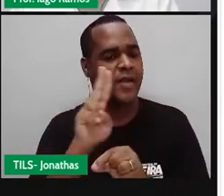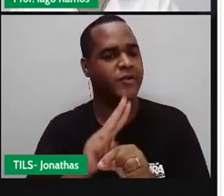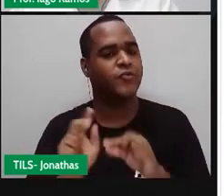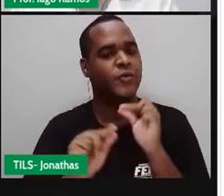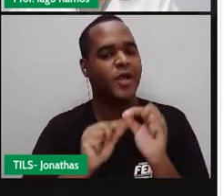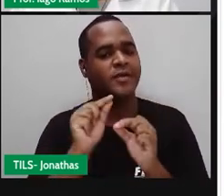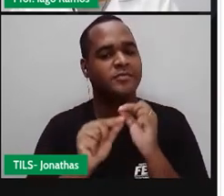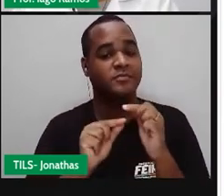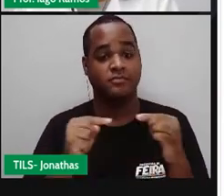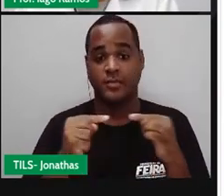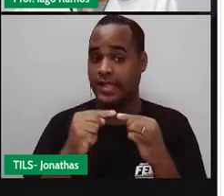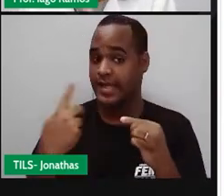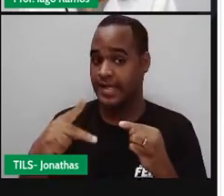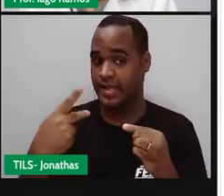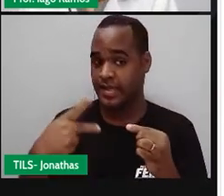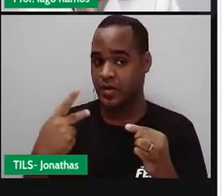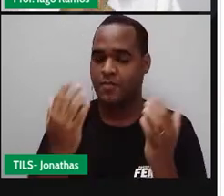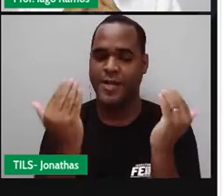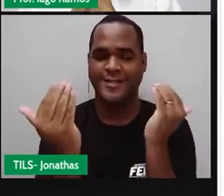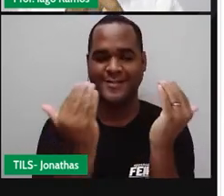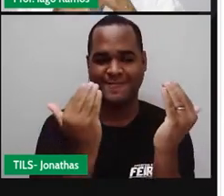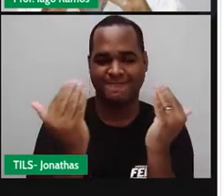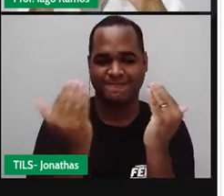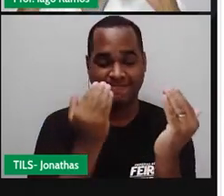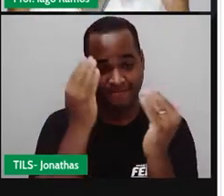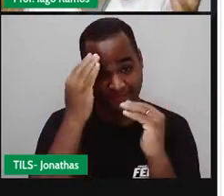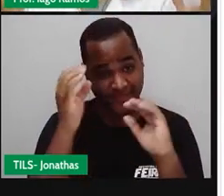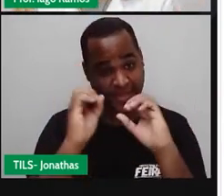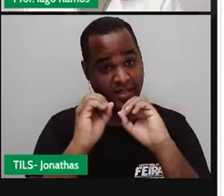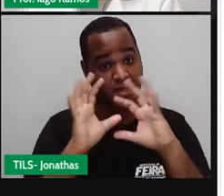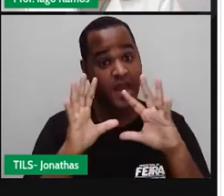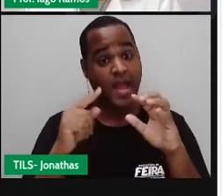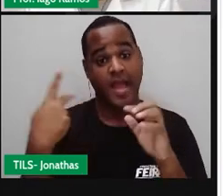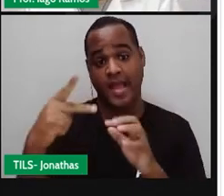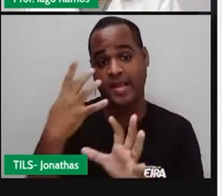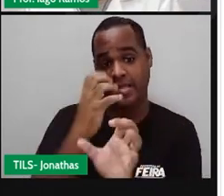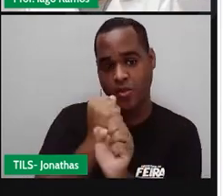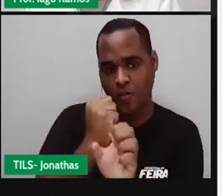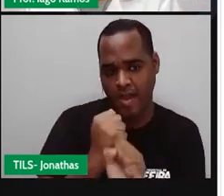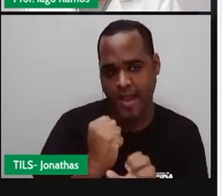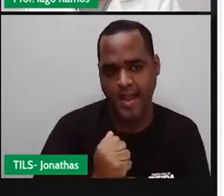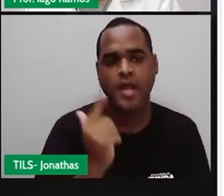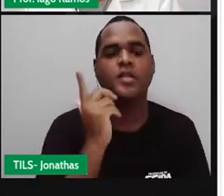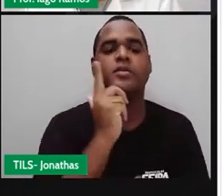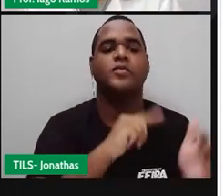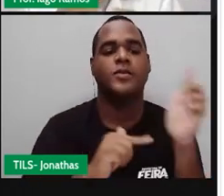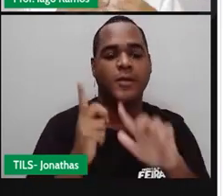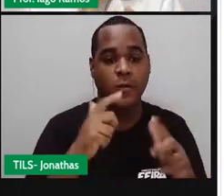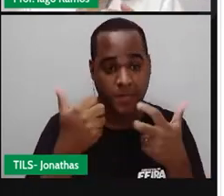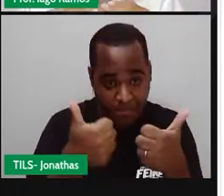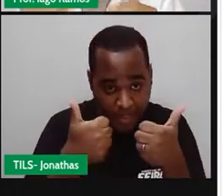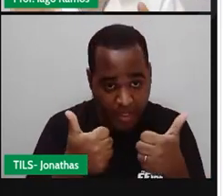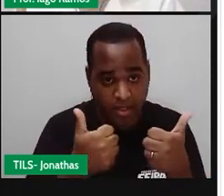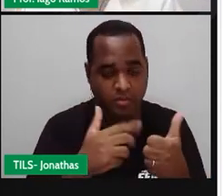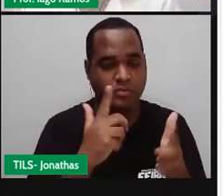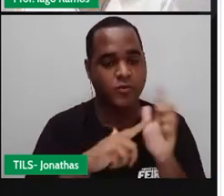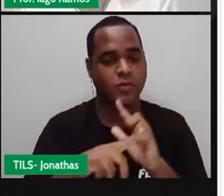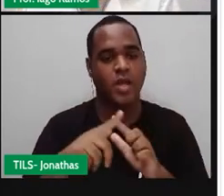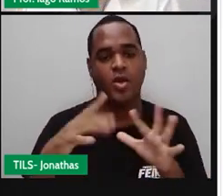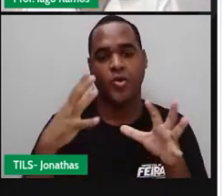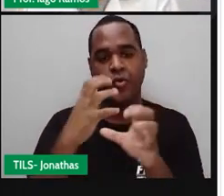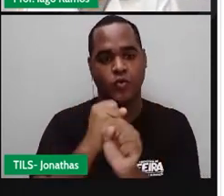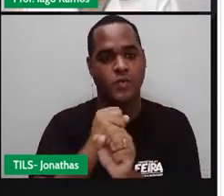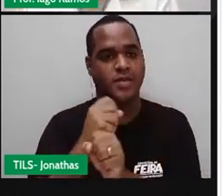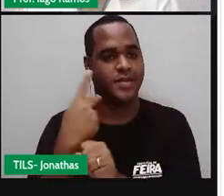usou no sentido de comparar a quantidade total de jogos que foram disputados por cada